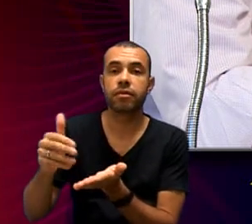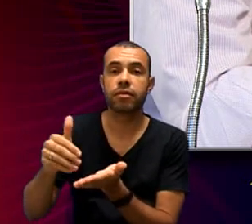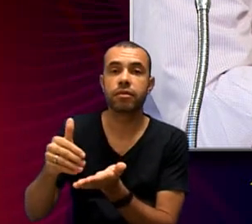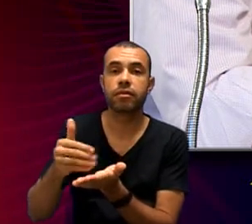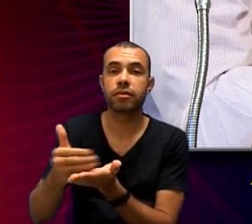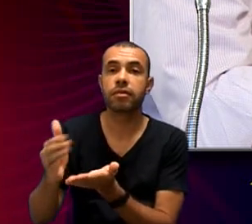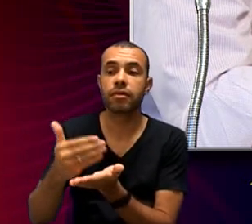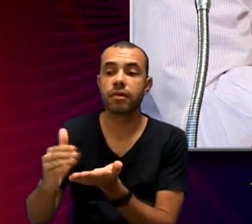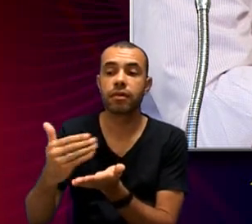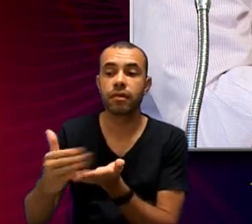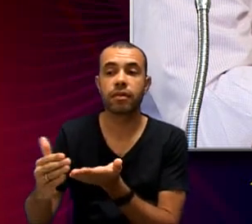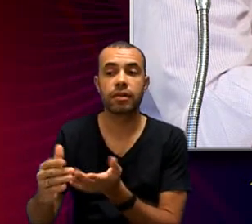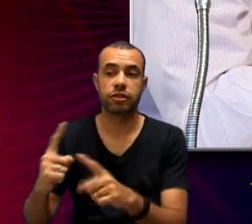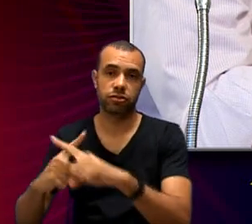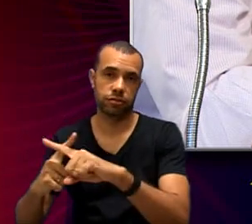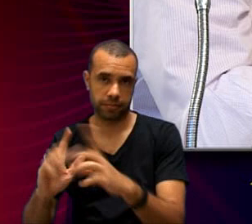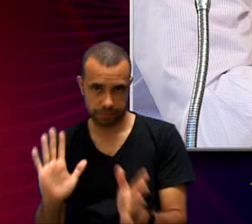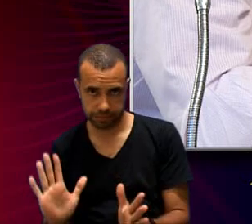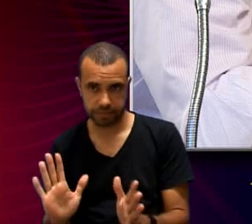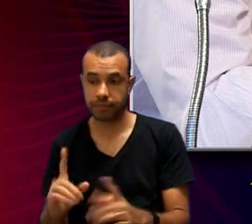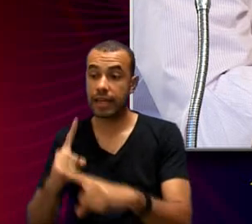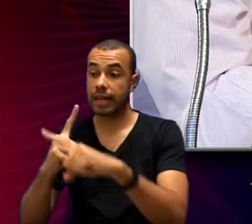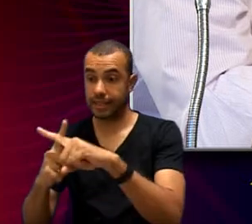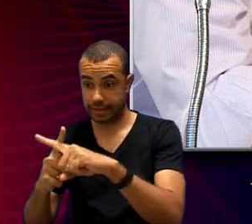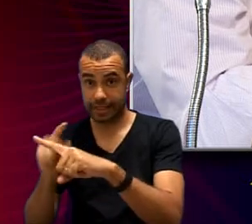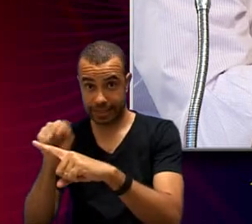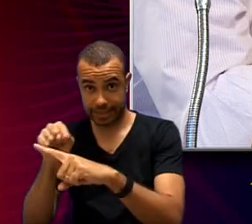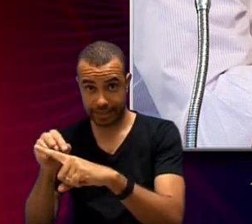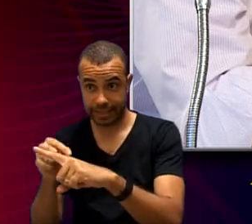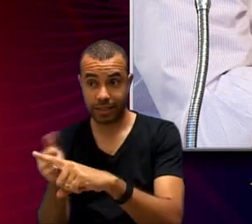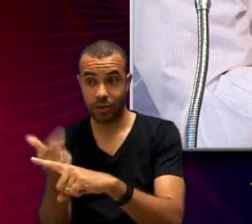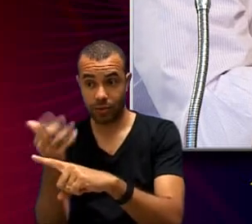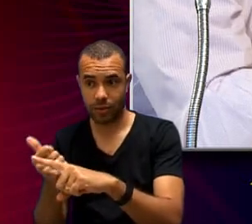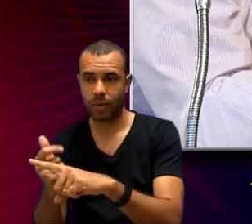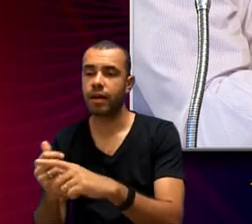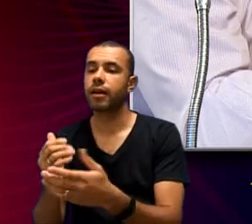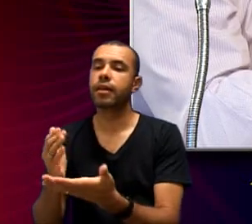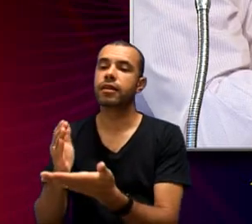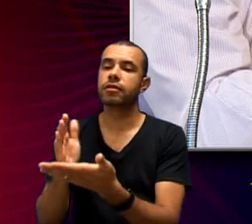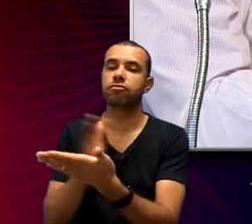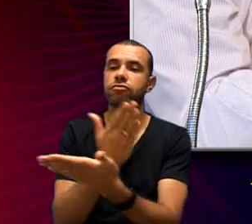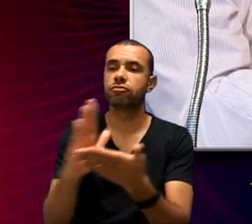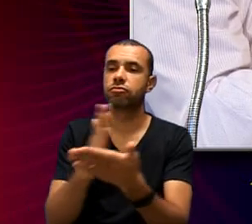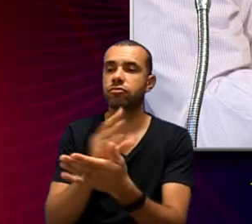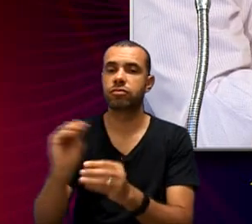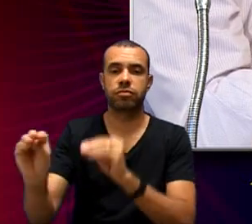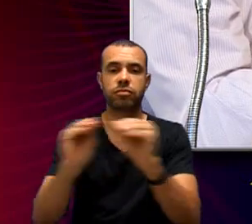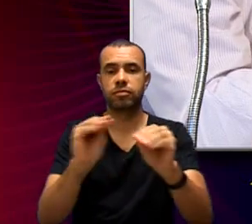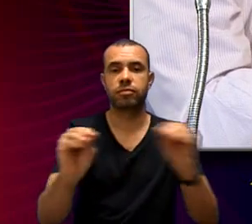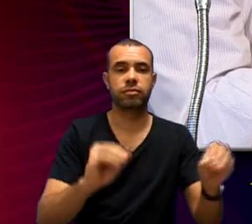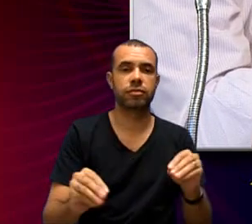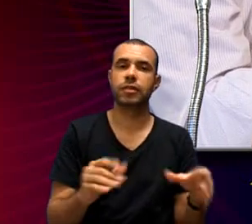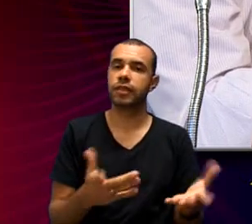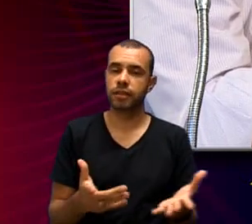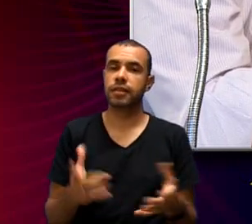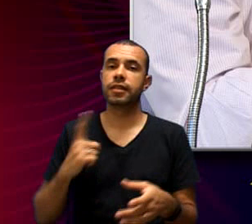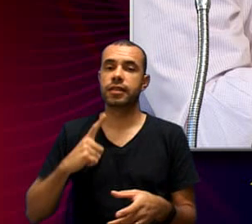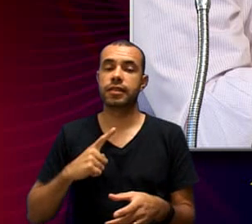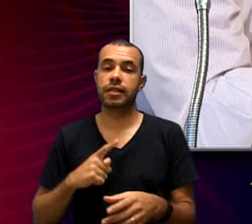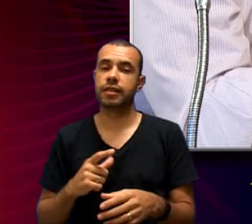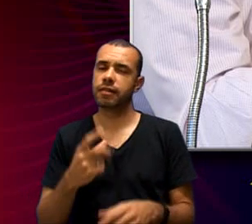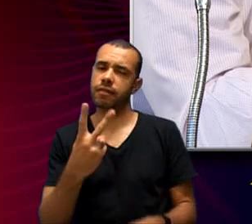é que foi dividido para as outras secretarias, certo, obedecendo os 25,5% para a educação